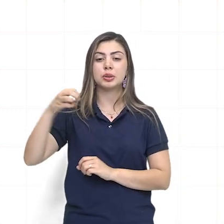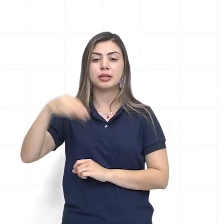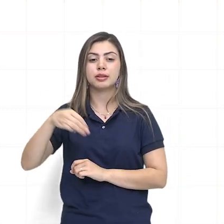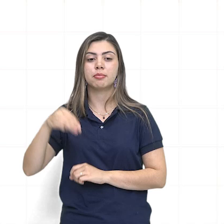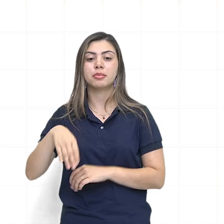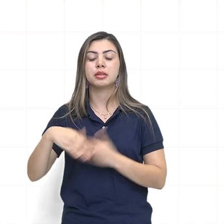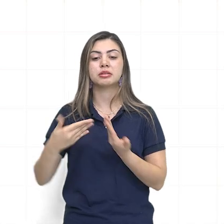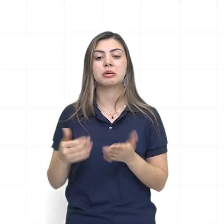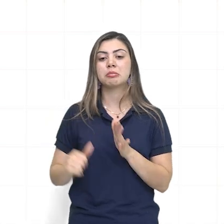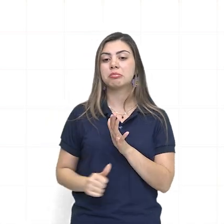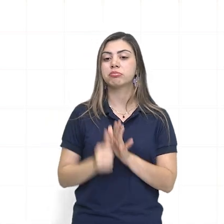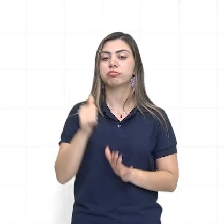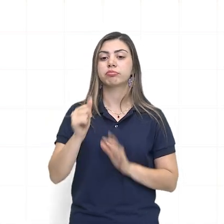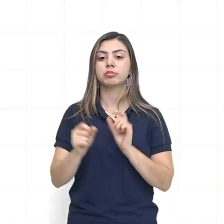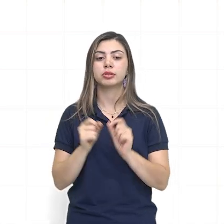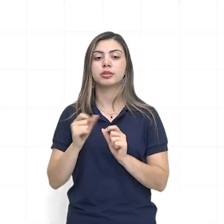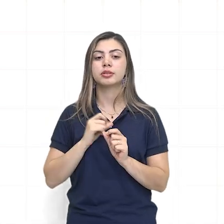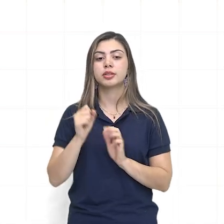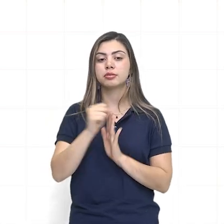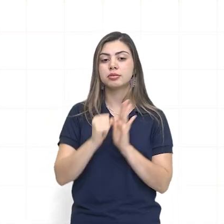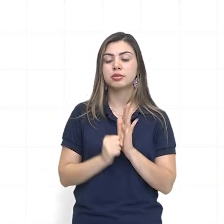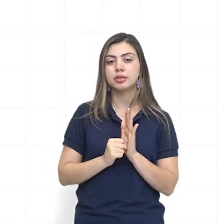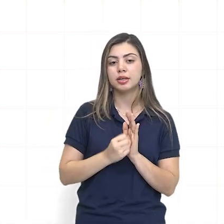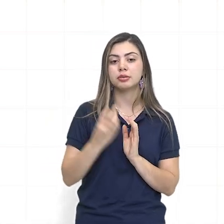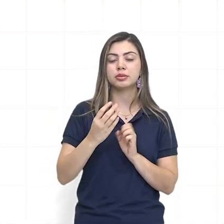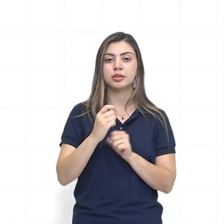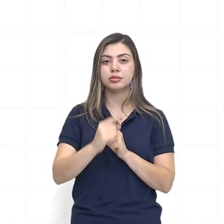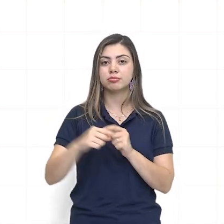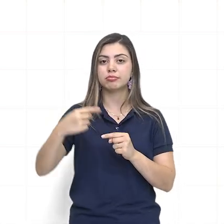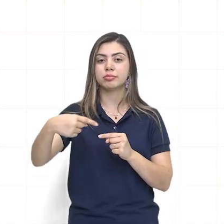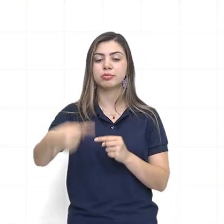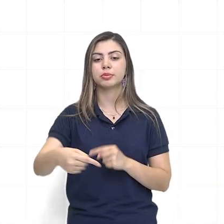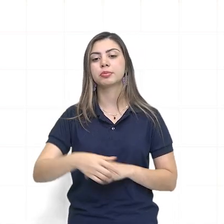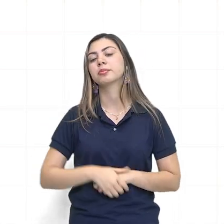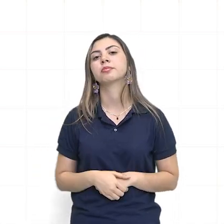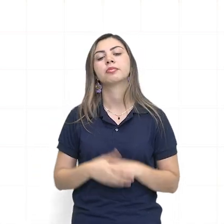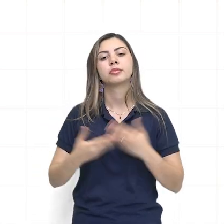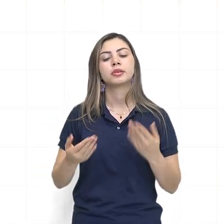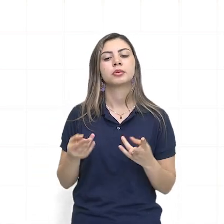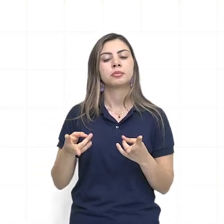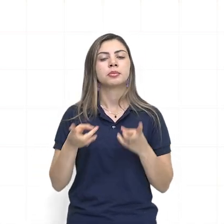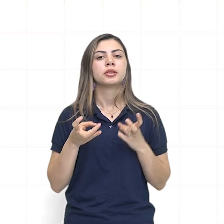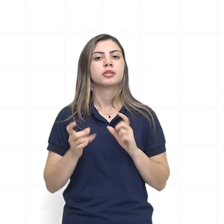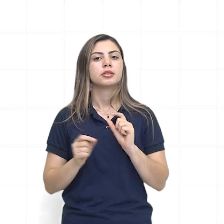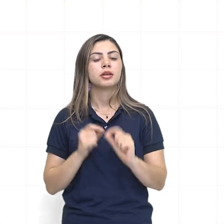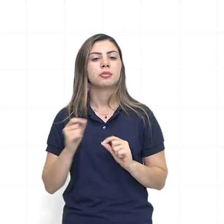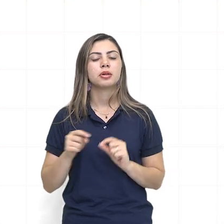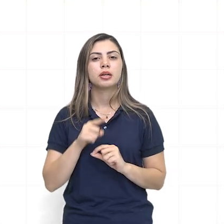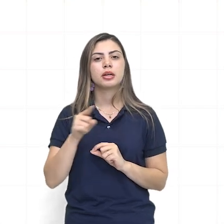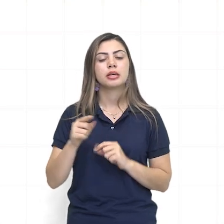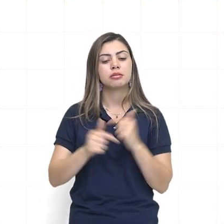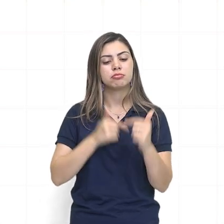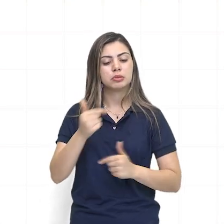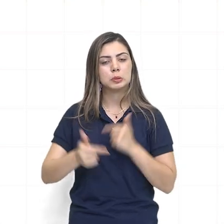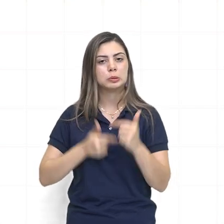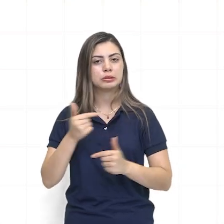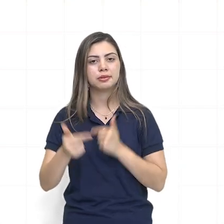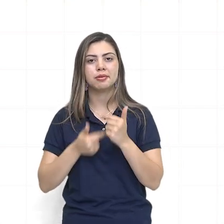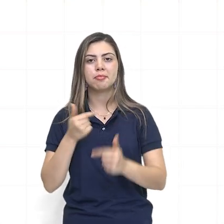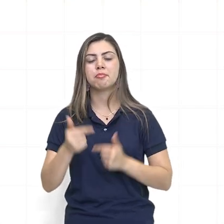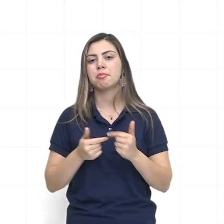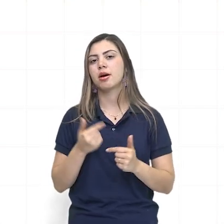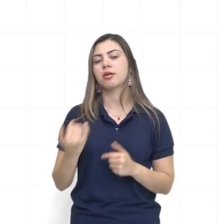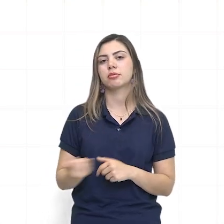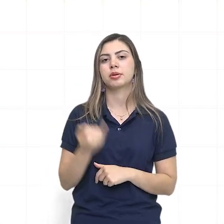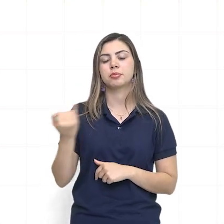seria recordada durante os 3 séculos seguintes. Então, observem que eles têm esse trabalho manual que é